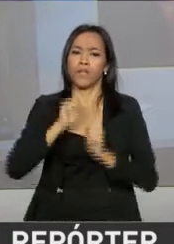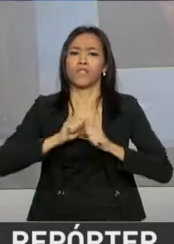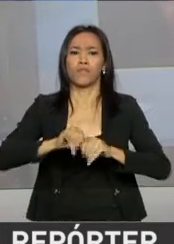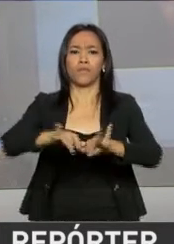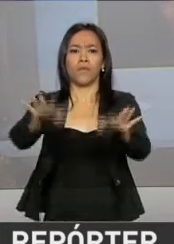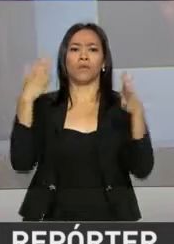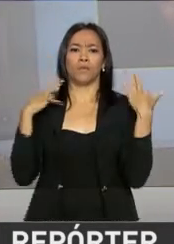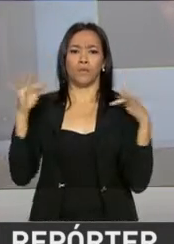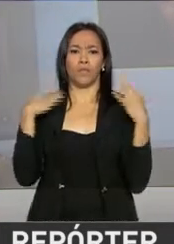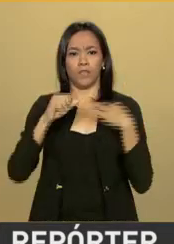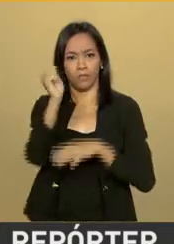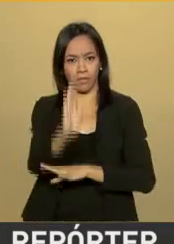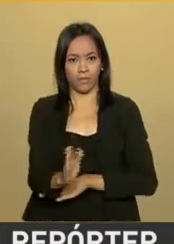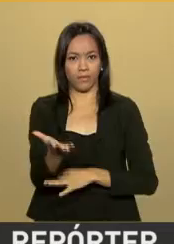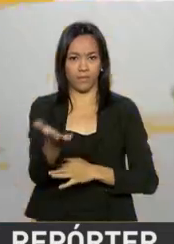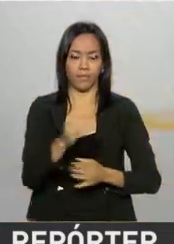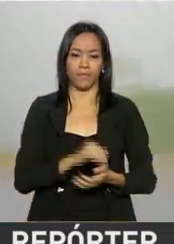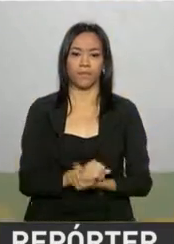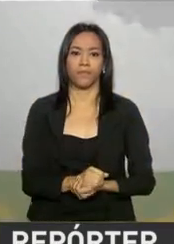brasil